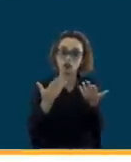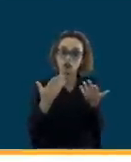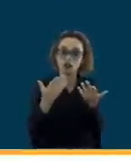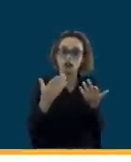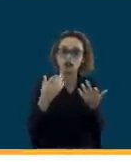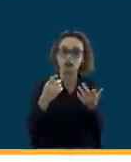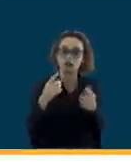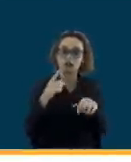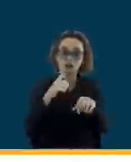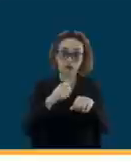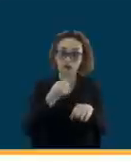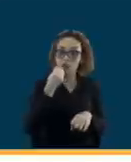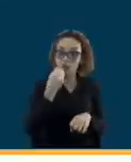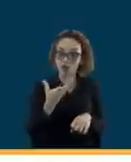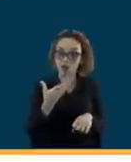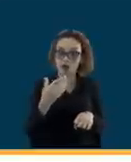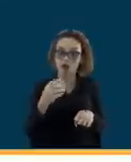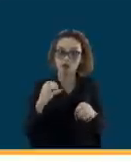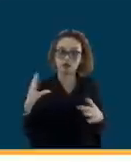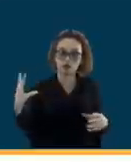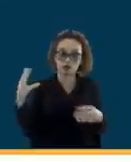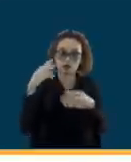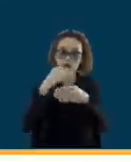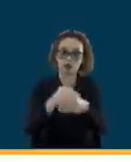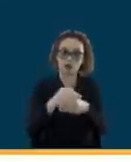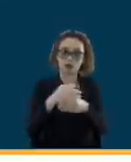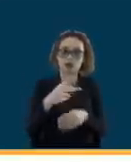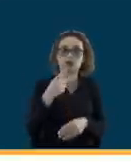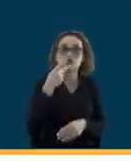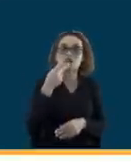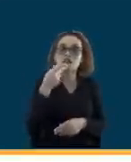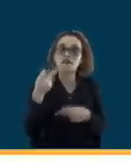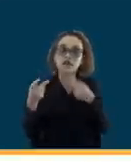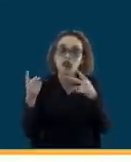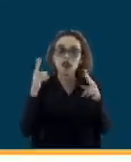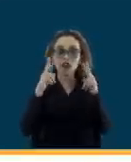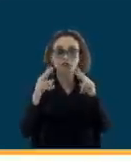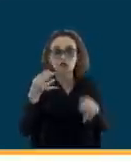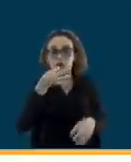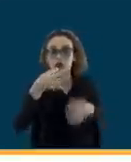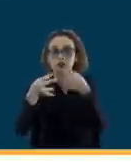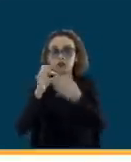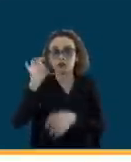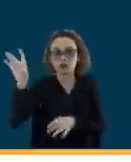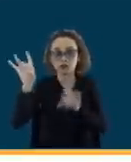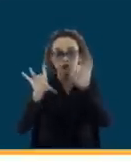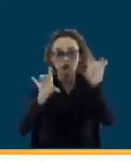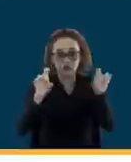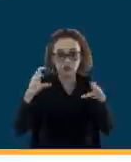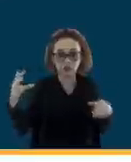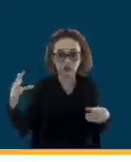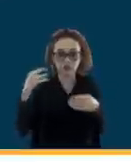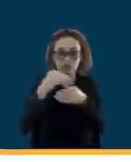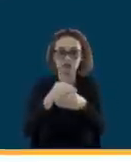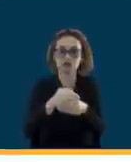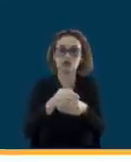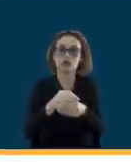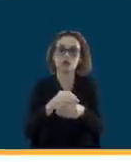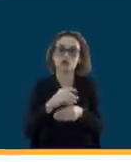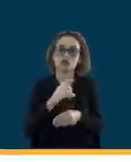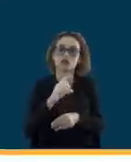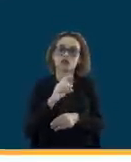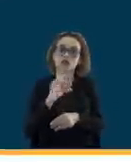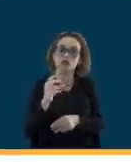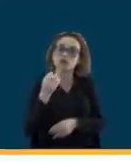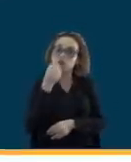termos assim, da complementação das falas, das visões, dos pontos de vista que a gente conseguiu reunir aqui. É muito